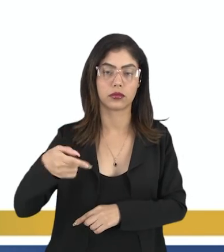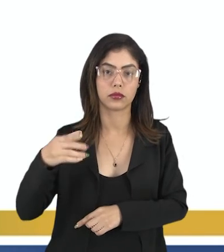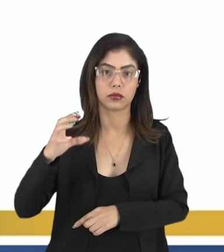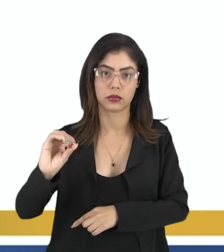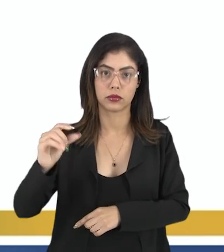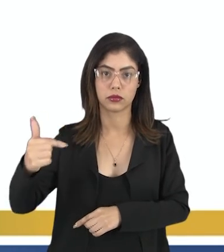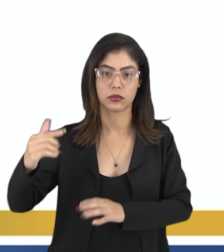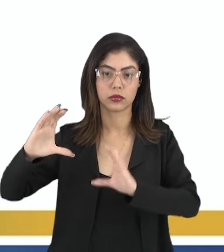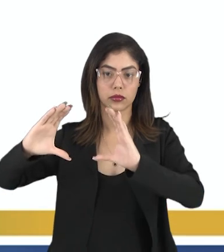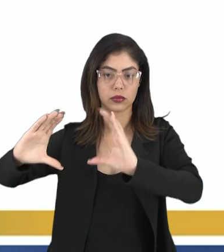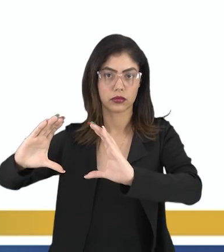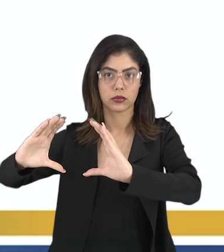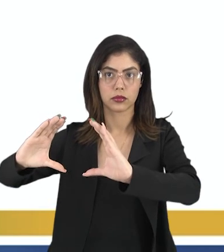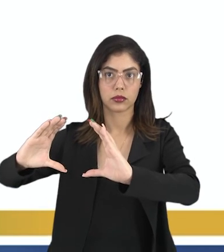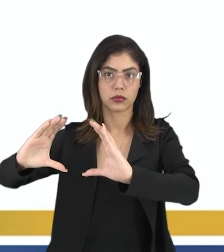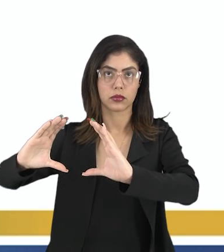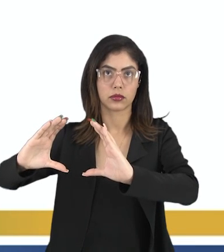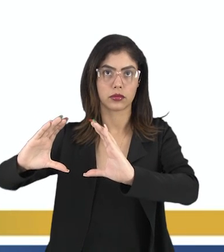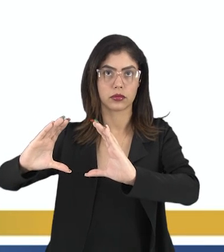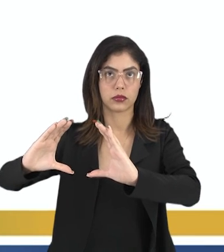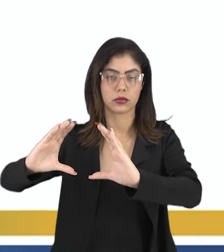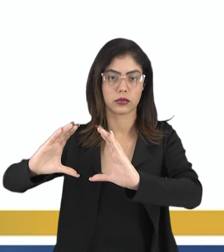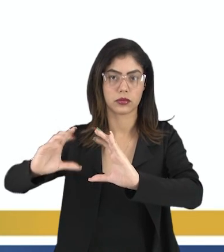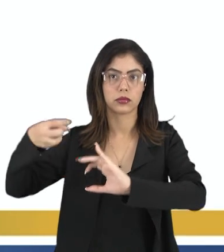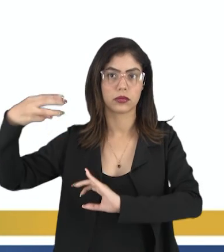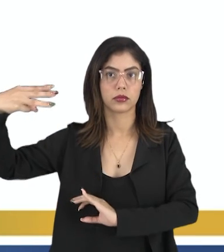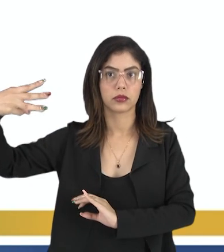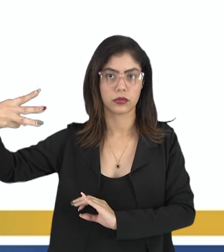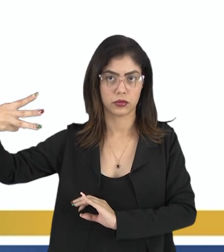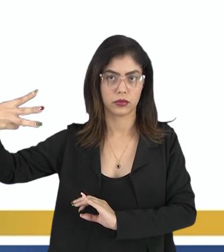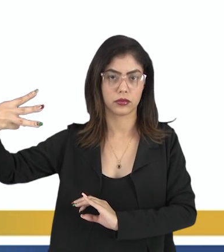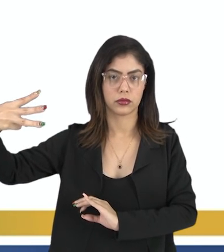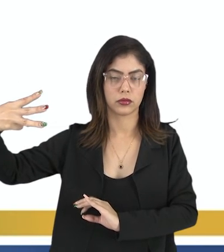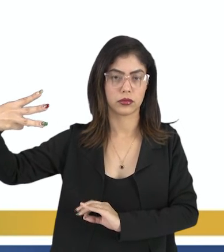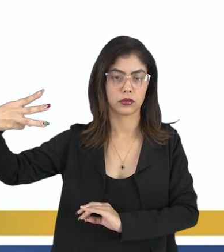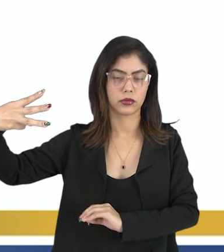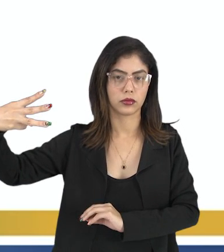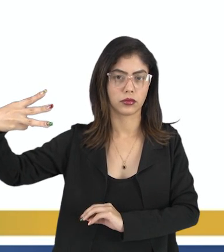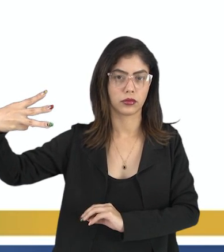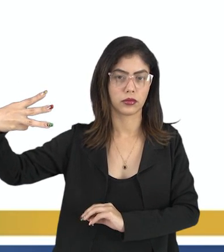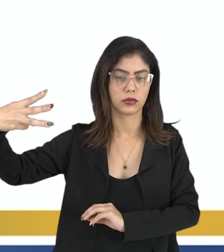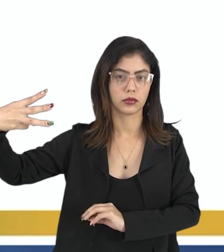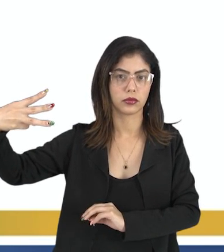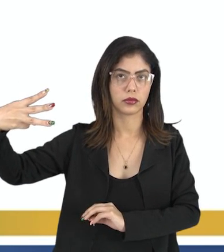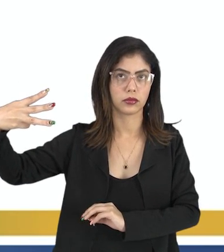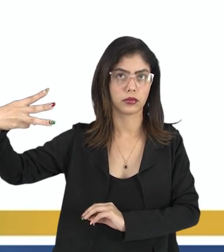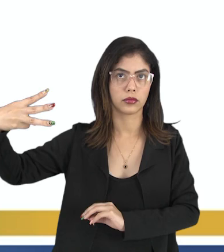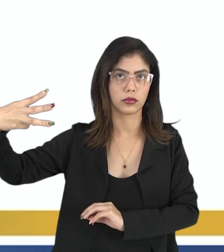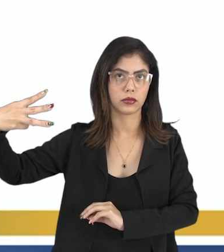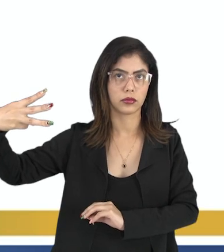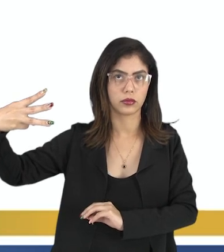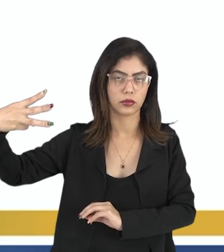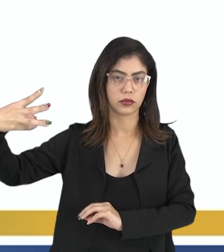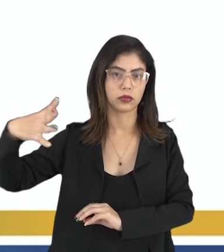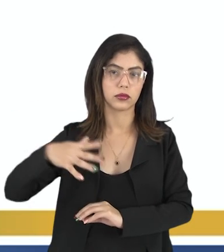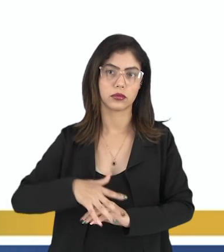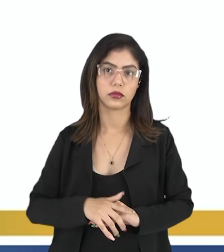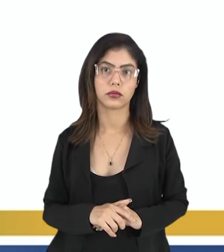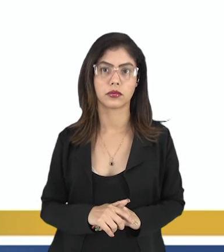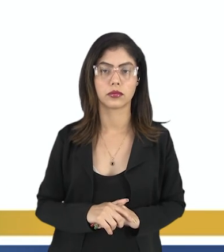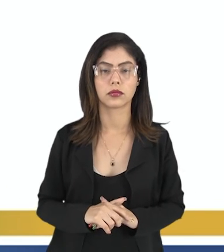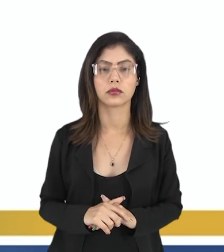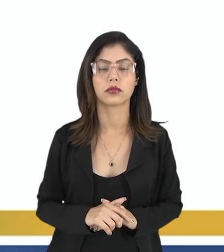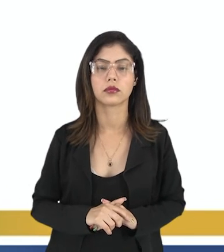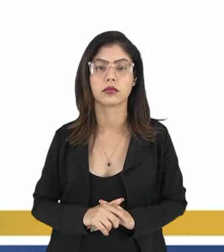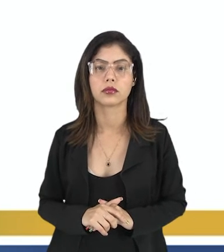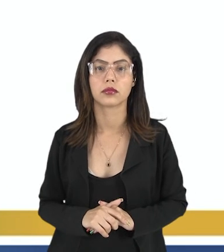mais 2% ao mês, e esse valor da taxa, mais 1, estará elevado